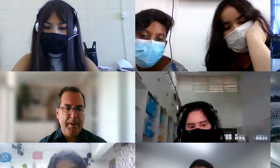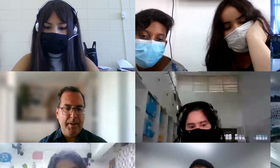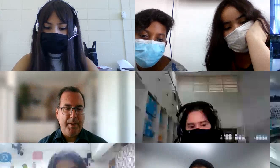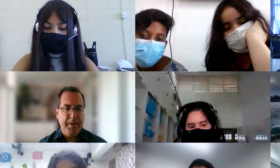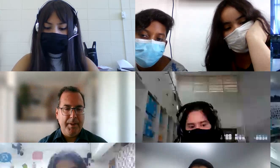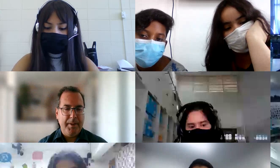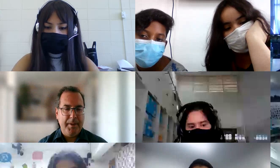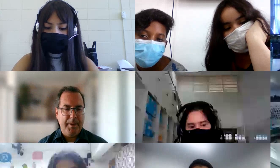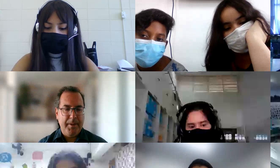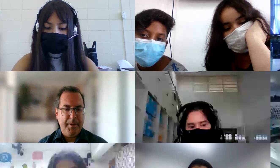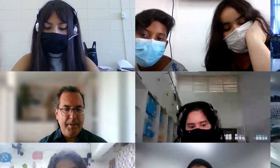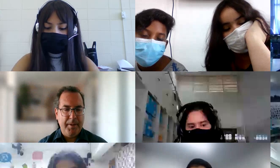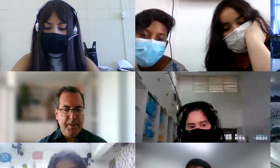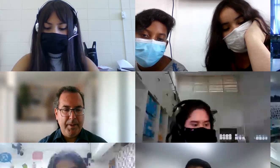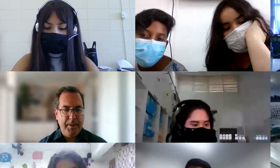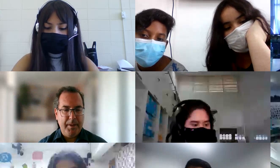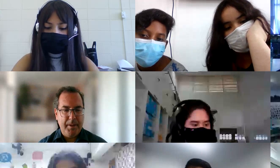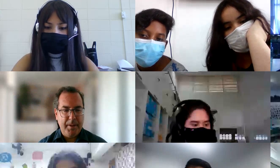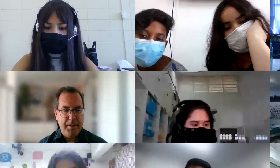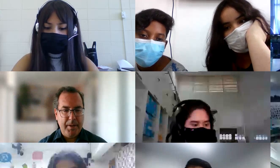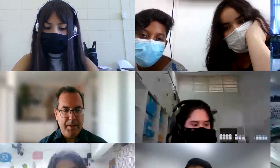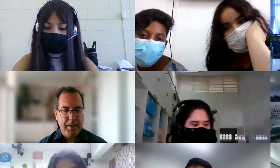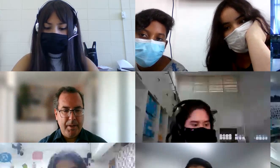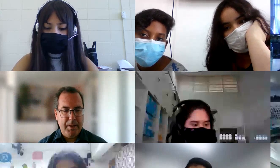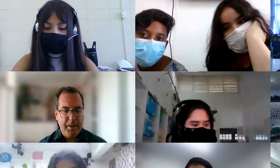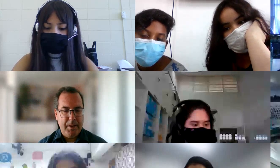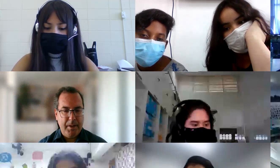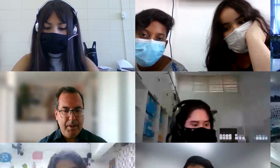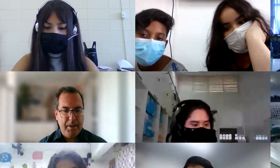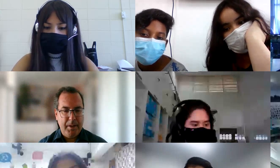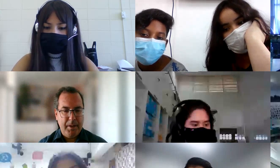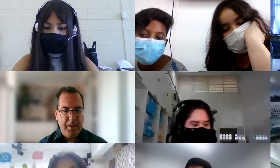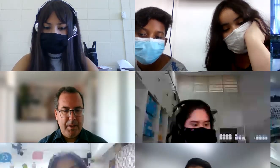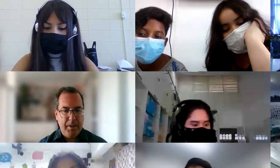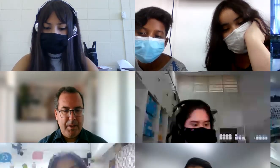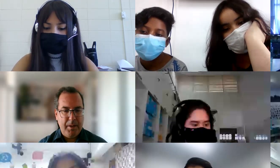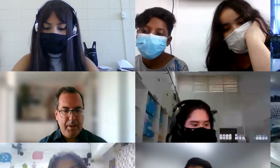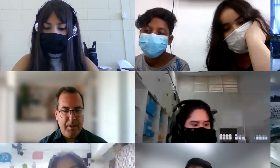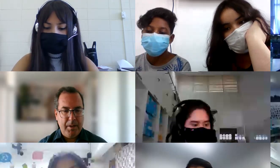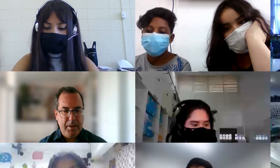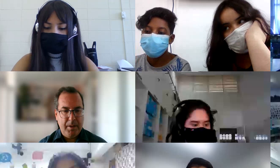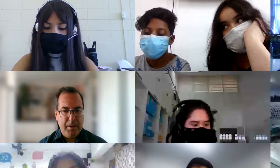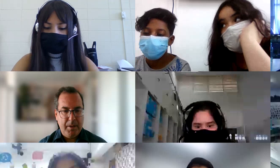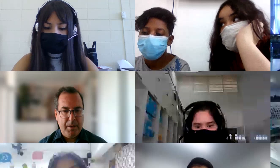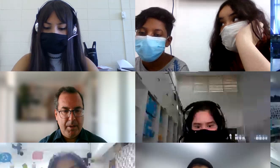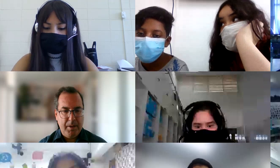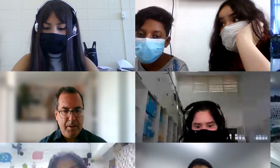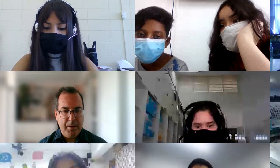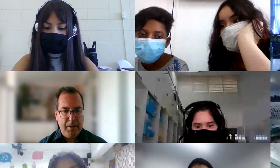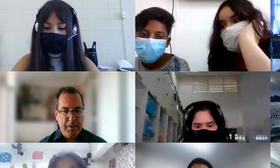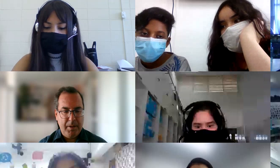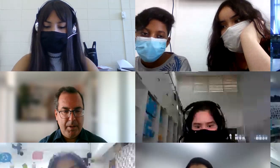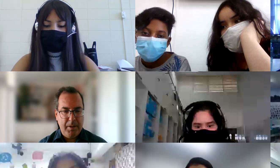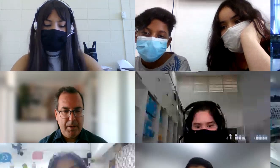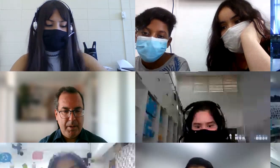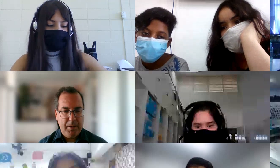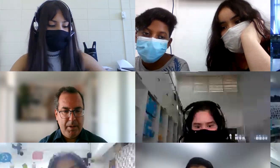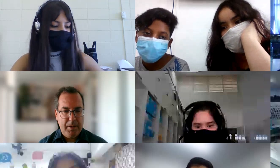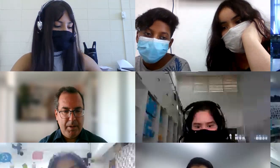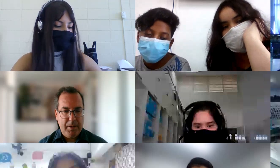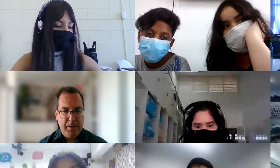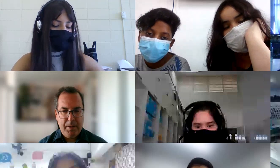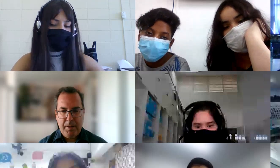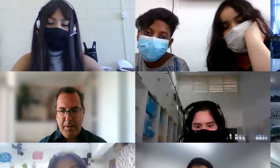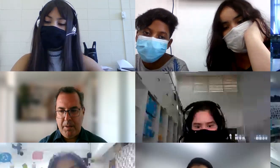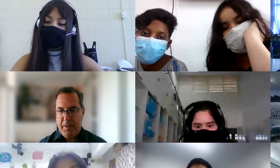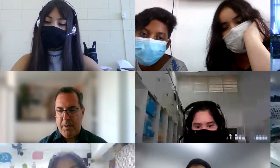a sua participação. E a todos vocês que estão aqui, professores, educadores, ASDRES, e aos estudantes